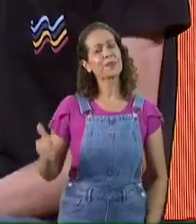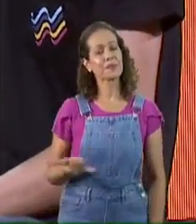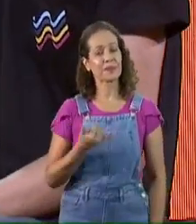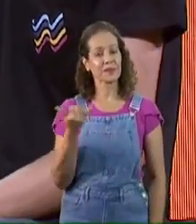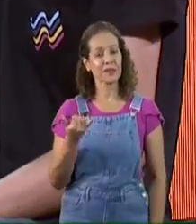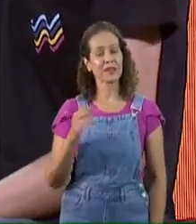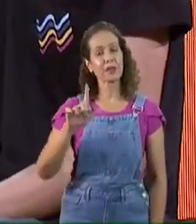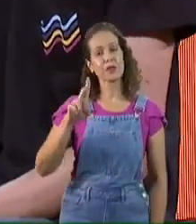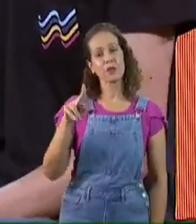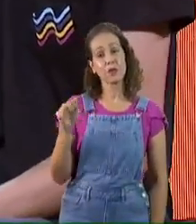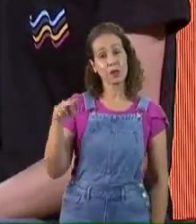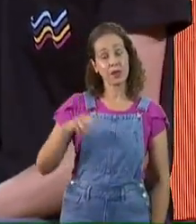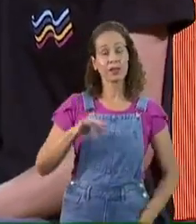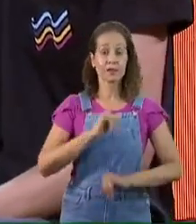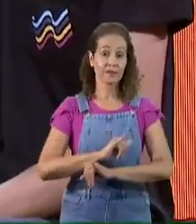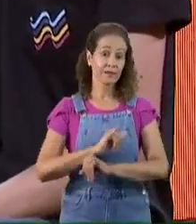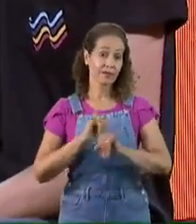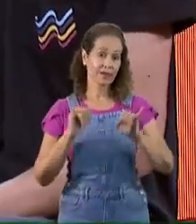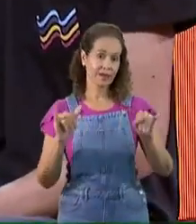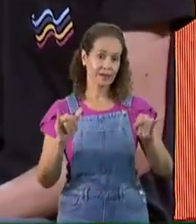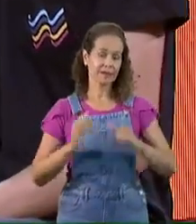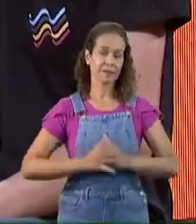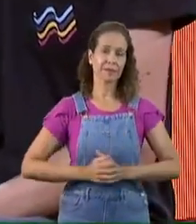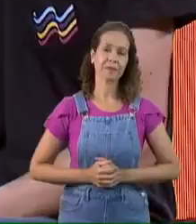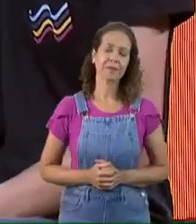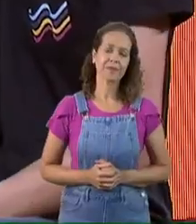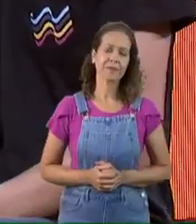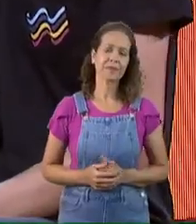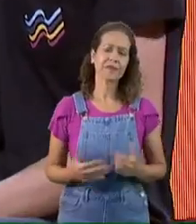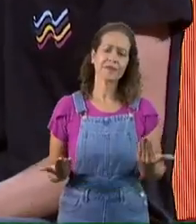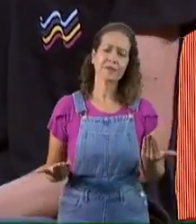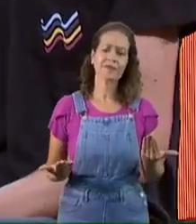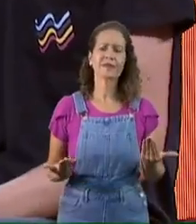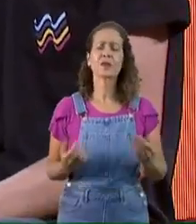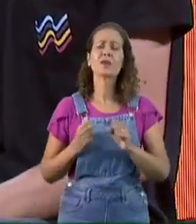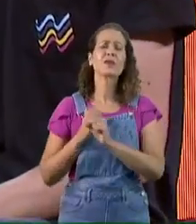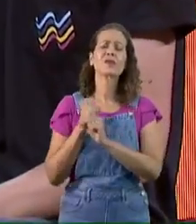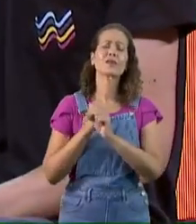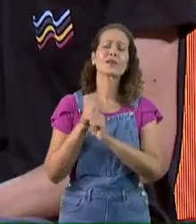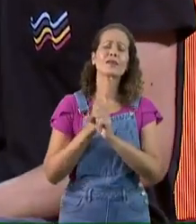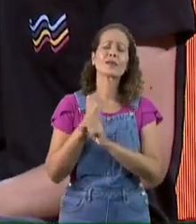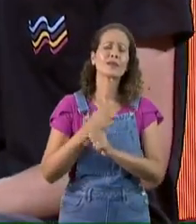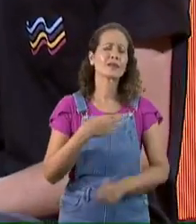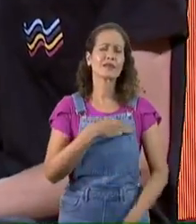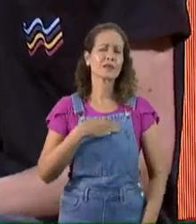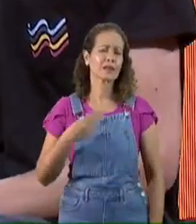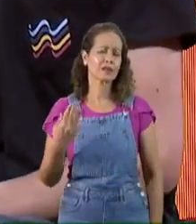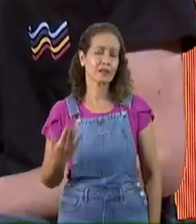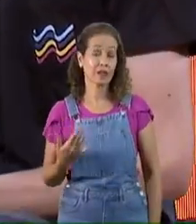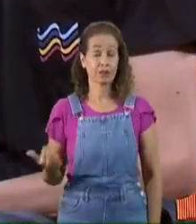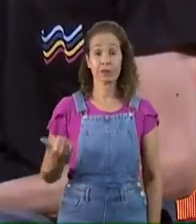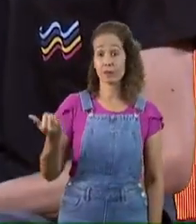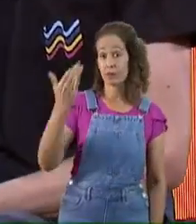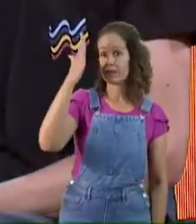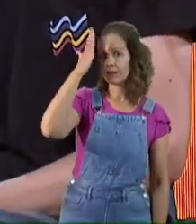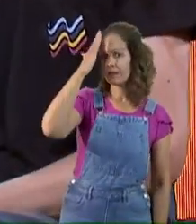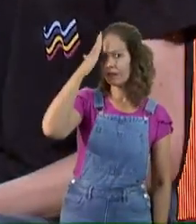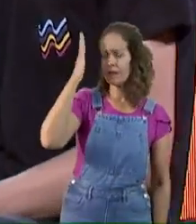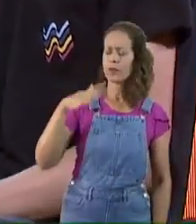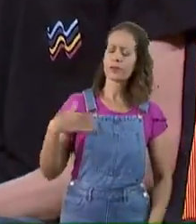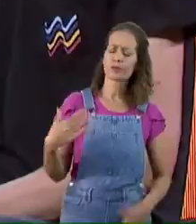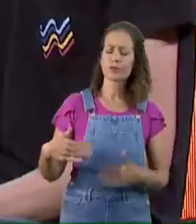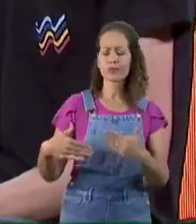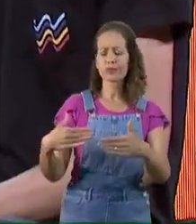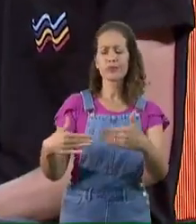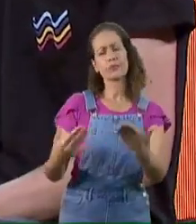ô Luan, e falar com você, tio Luan, há quanto tempo você está aí no ministério, né? Porque é importante a gente saber dessa